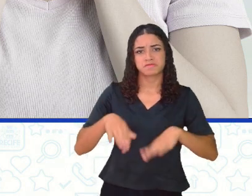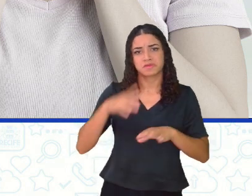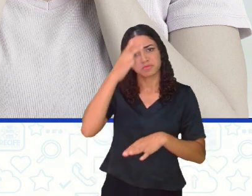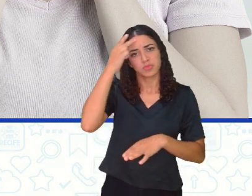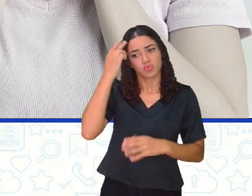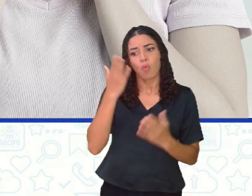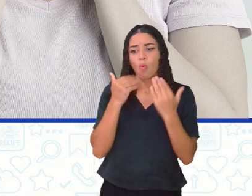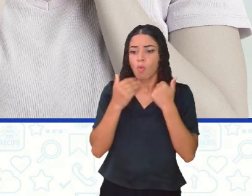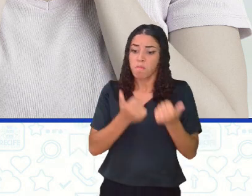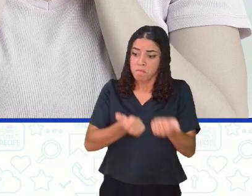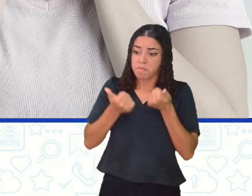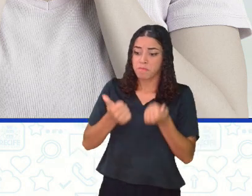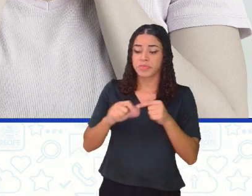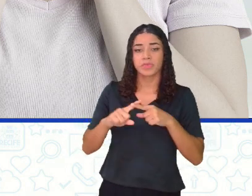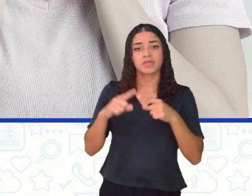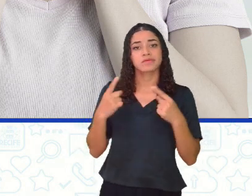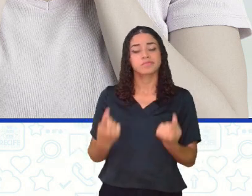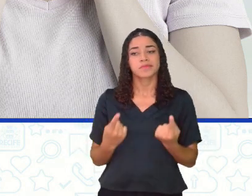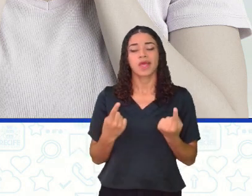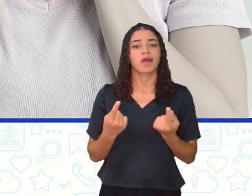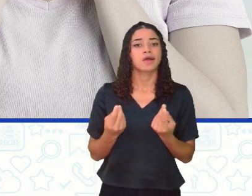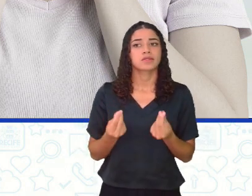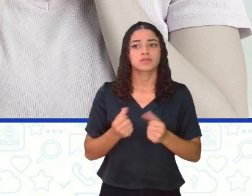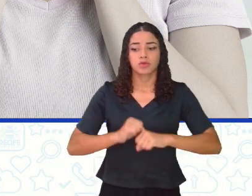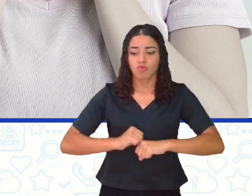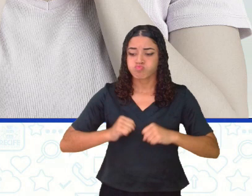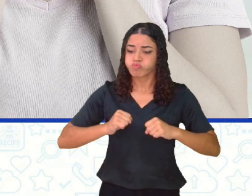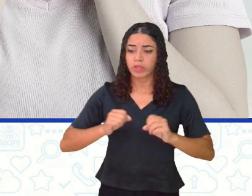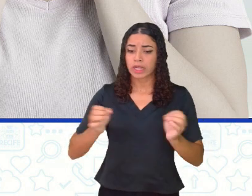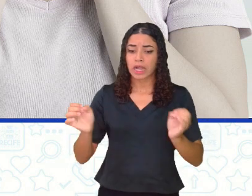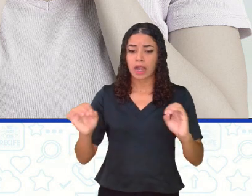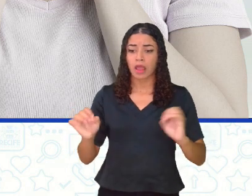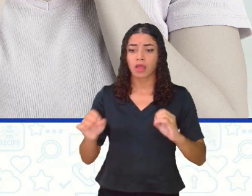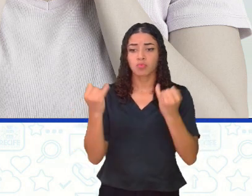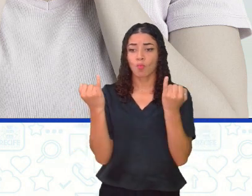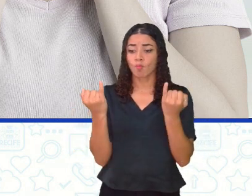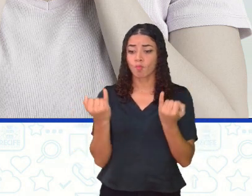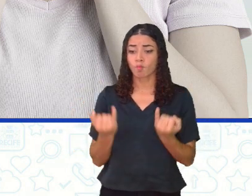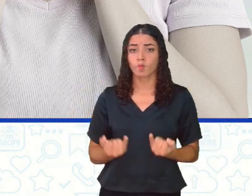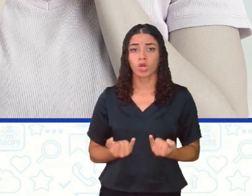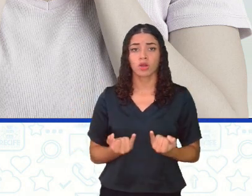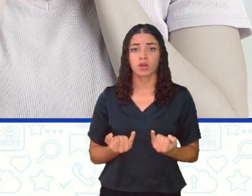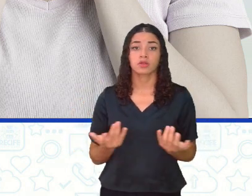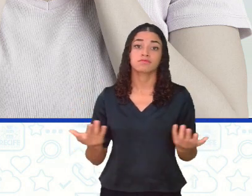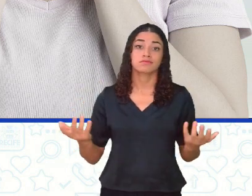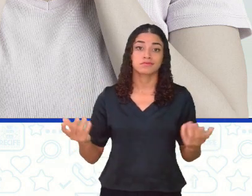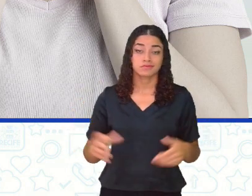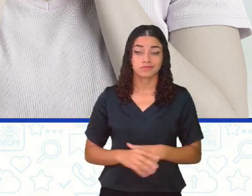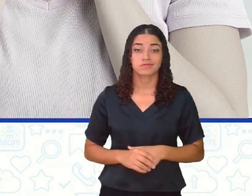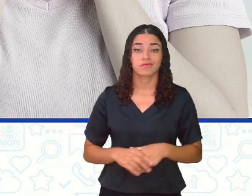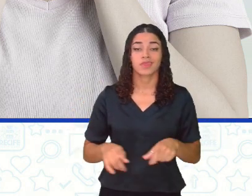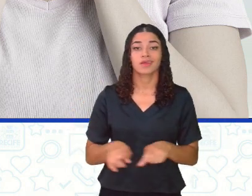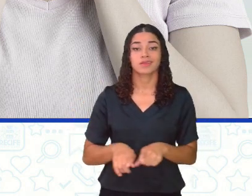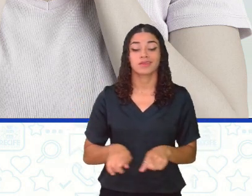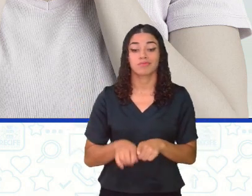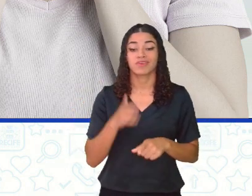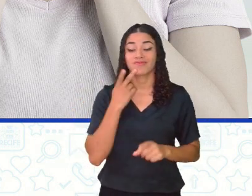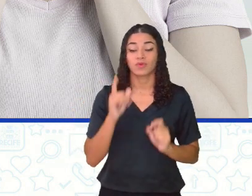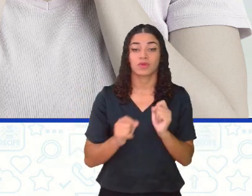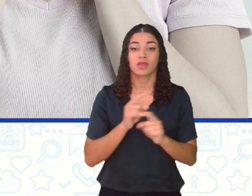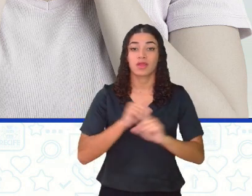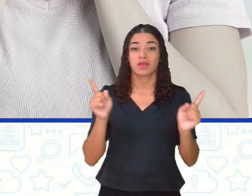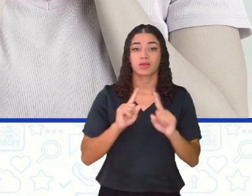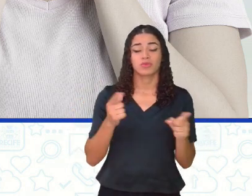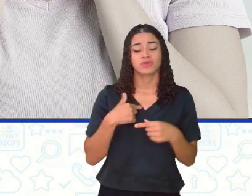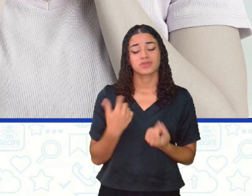não consegue aí, vamos dizer, massa corporal suficiente. E até também, gente, a reclamar que está